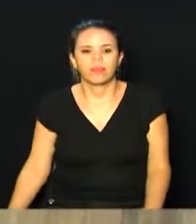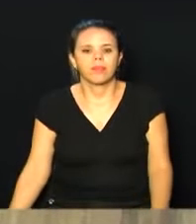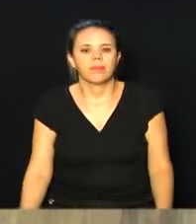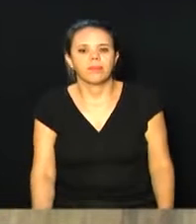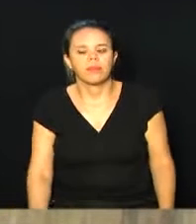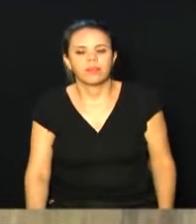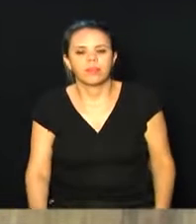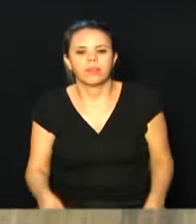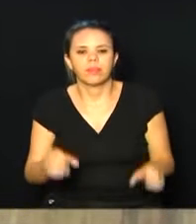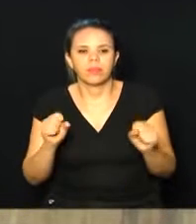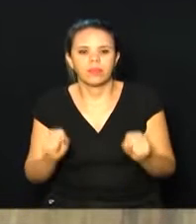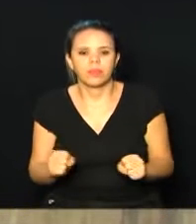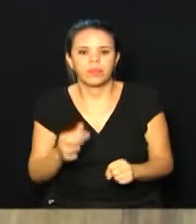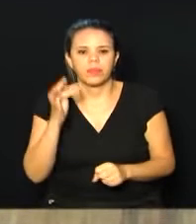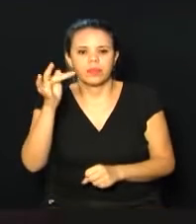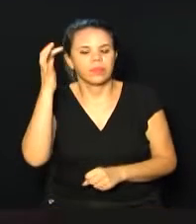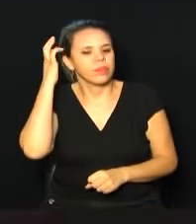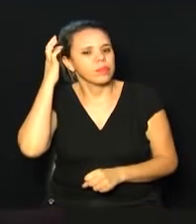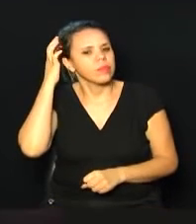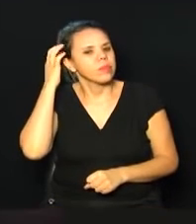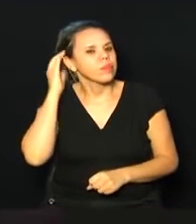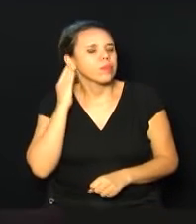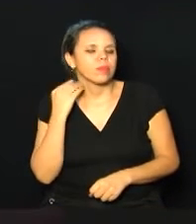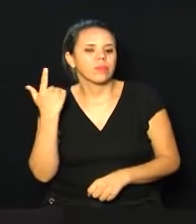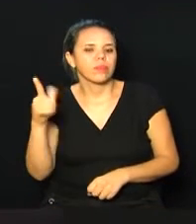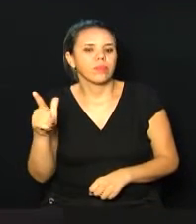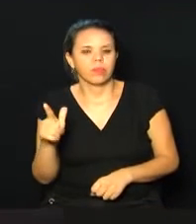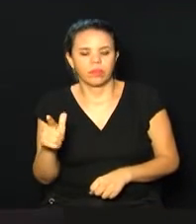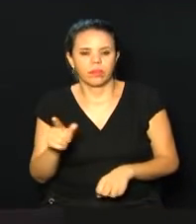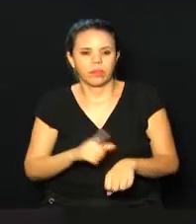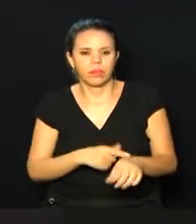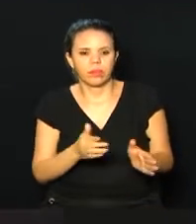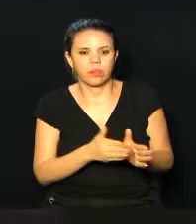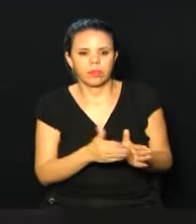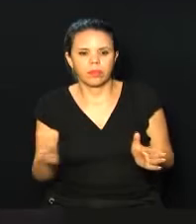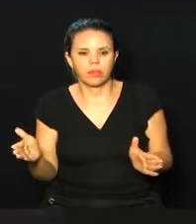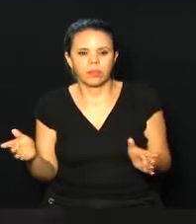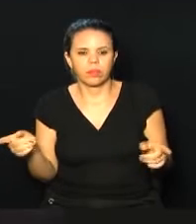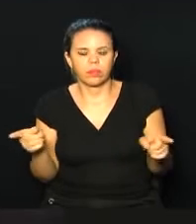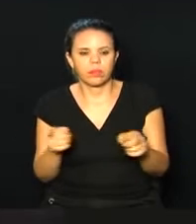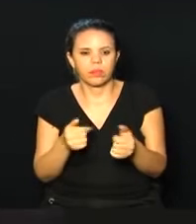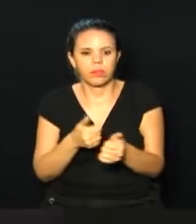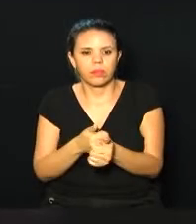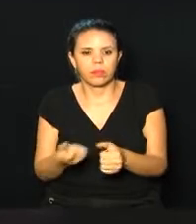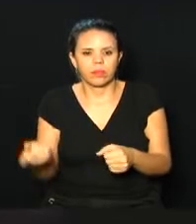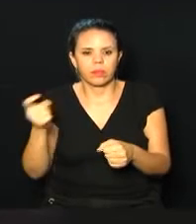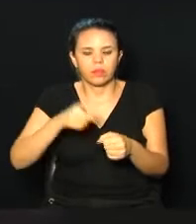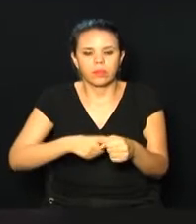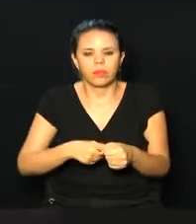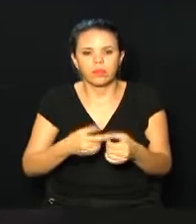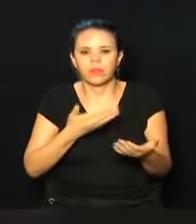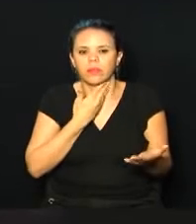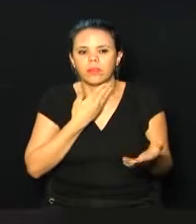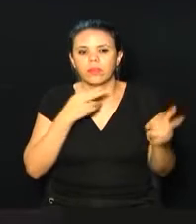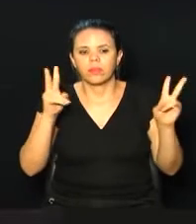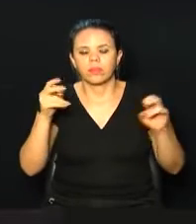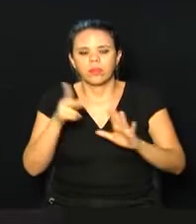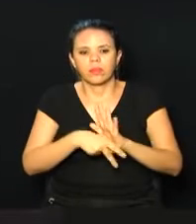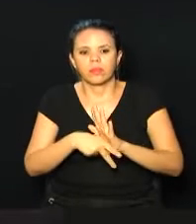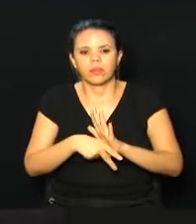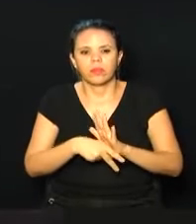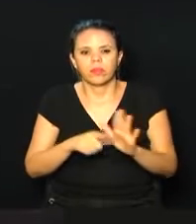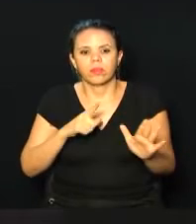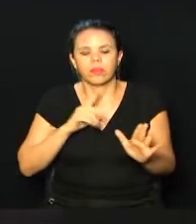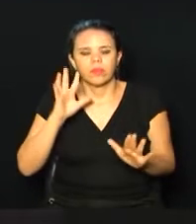Nós podemos futuramente, aí, num horizonte de tempo relativamente curto, voltar a debater esses projetos, porque nós teremos